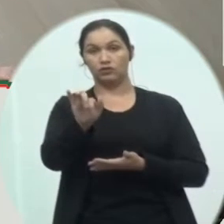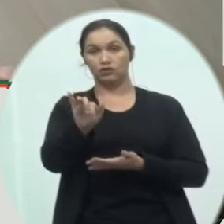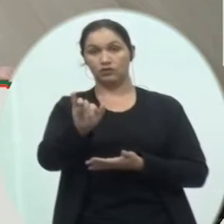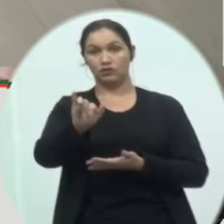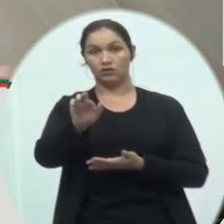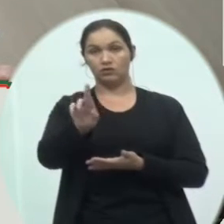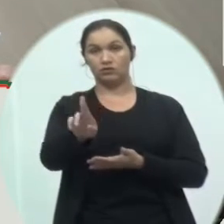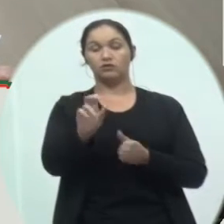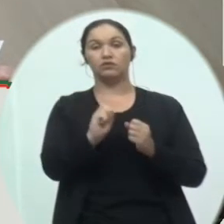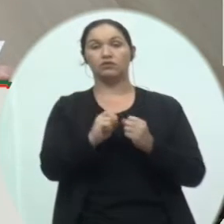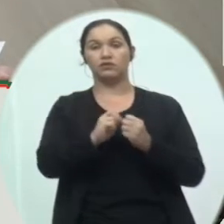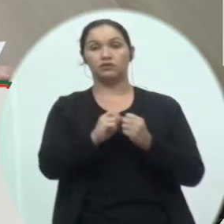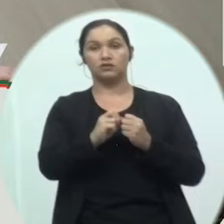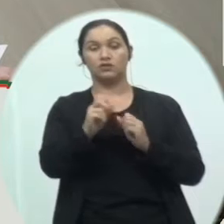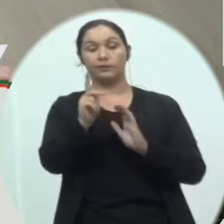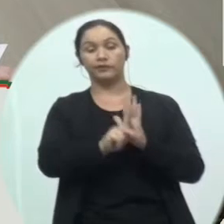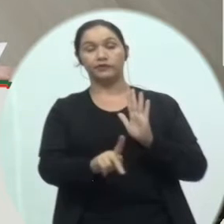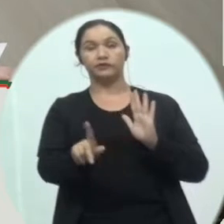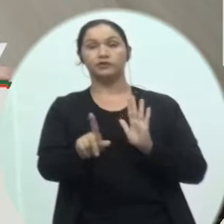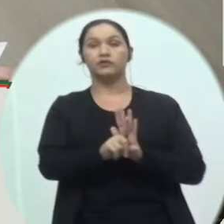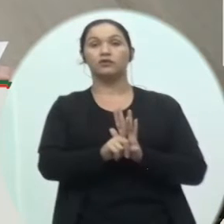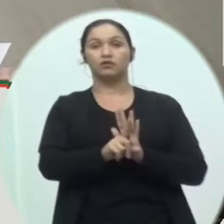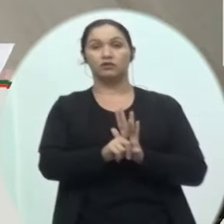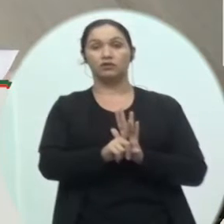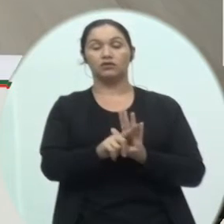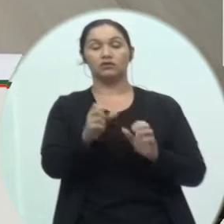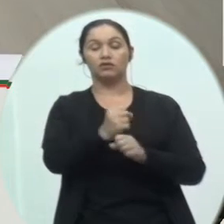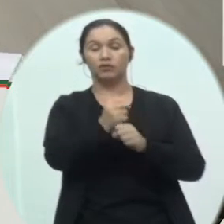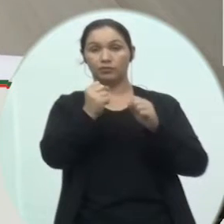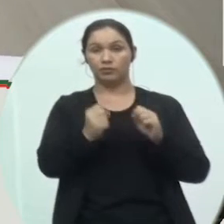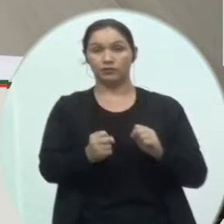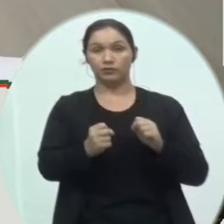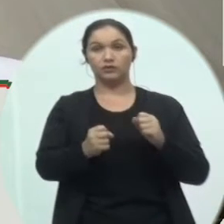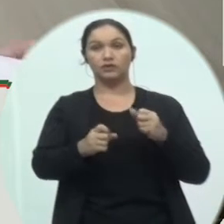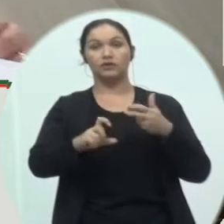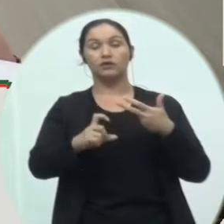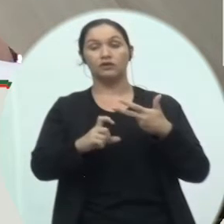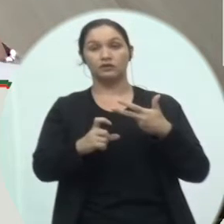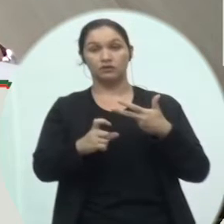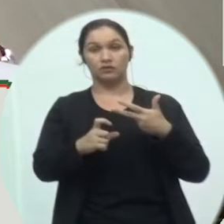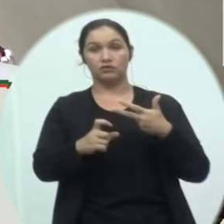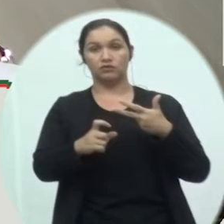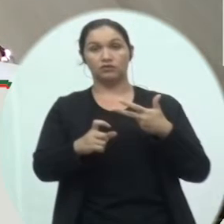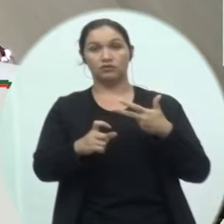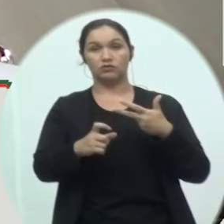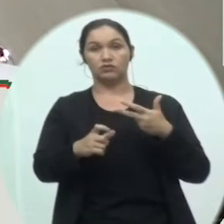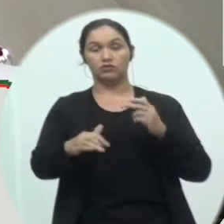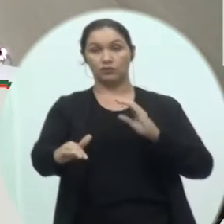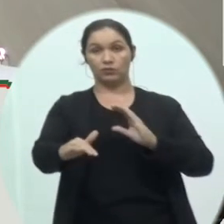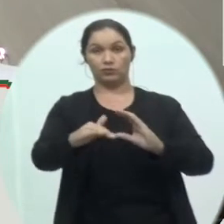Augusto Alexandre. Projetos de lei do Executivo, números PES